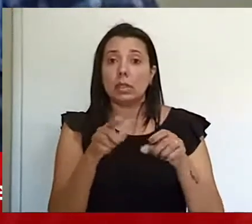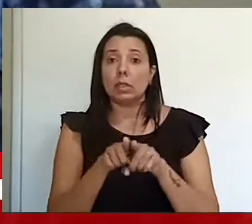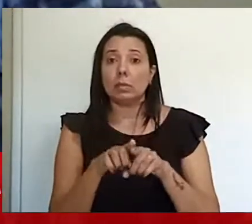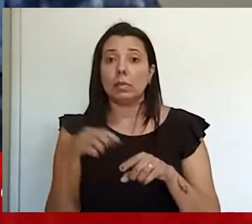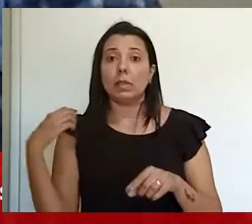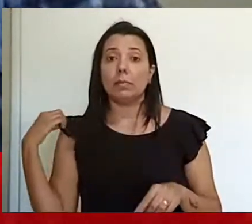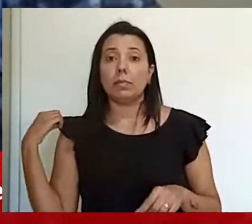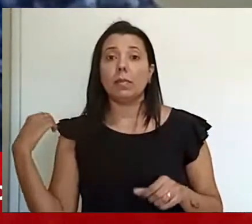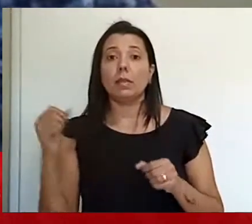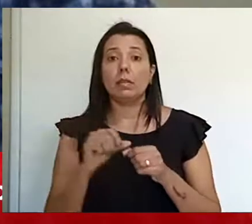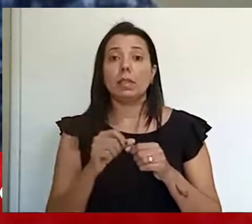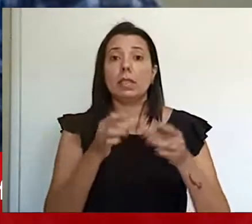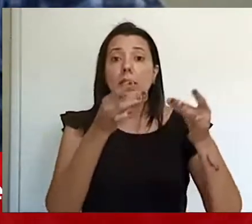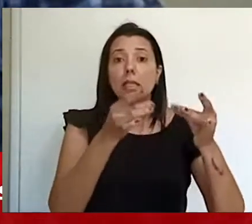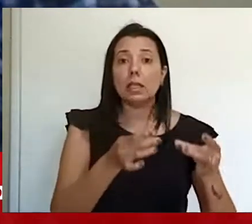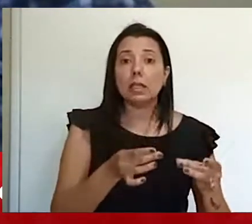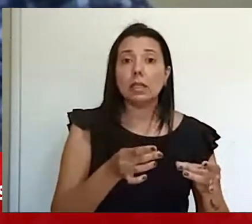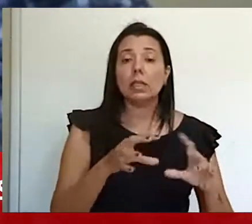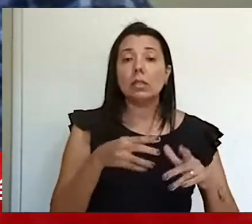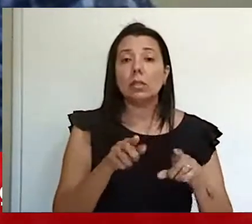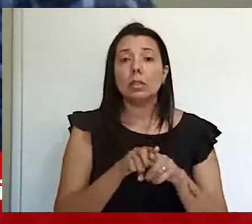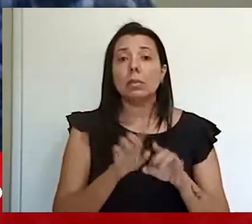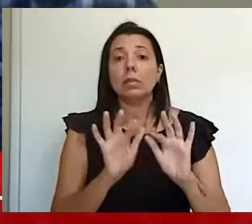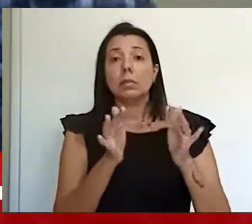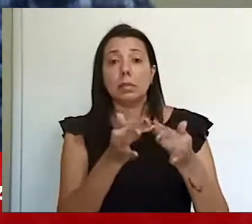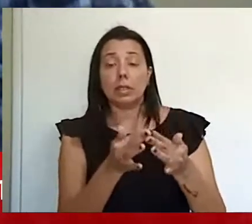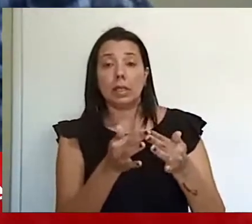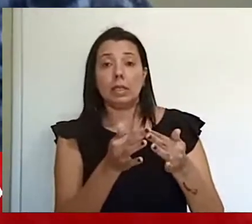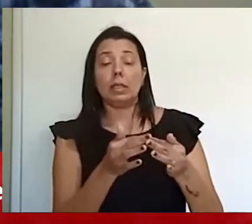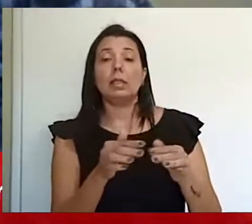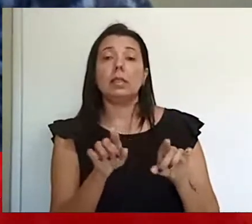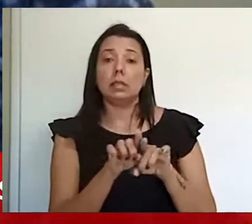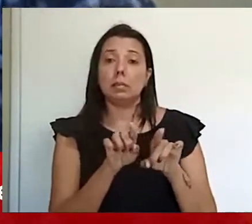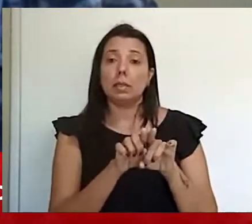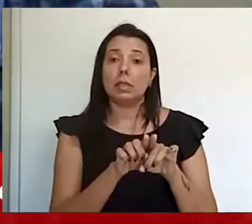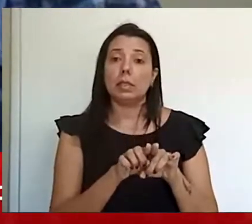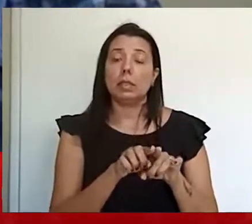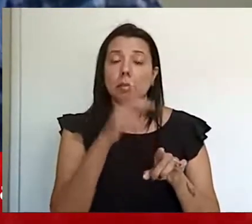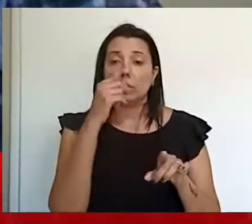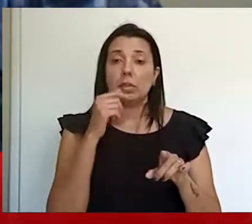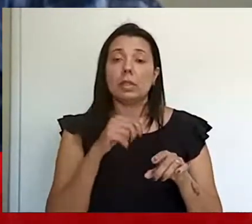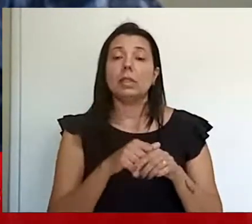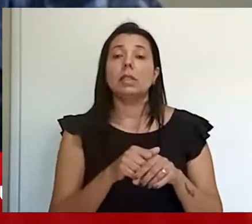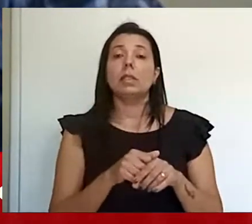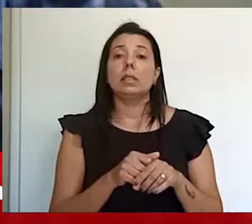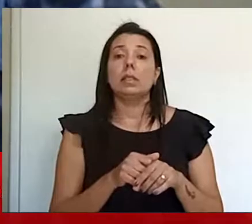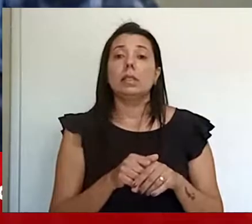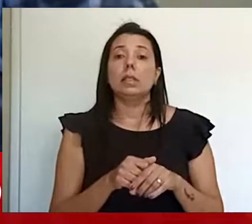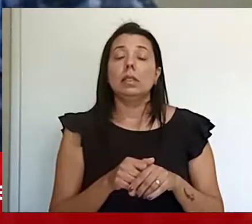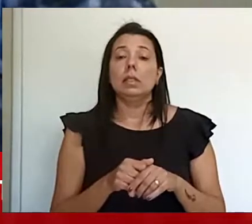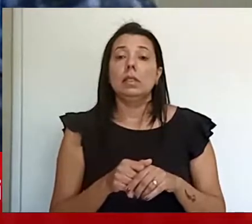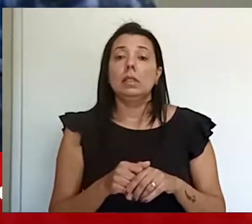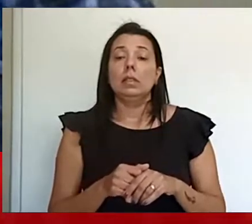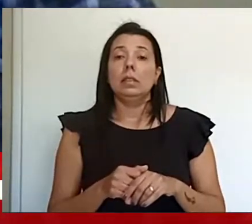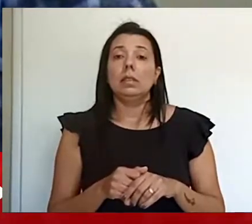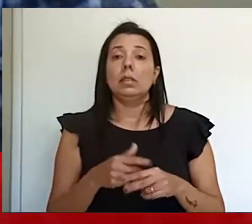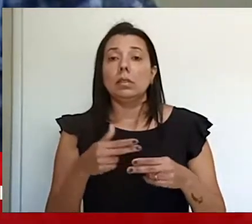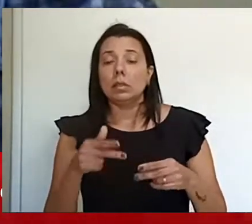são agricultores familiares, acampados e assentados da reforma agrária, são caseiros